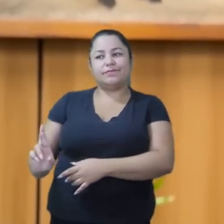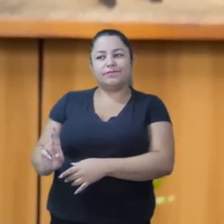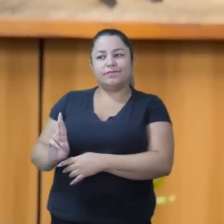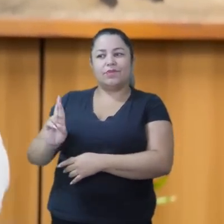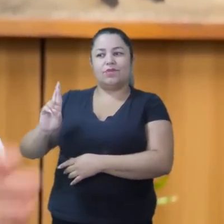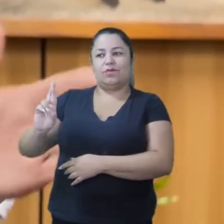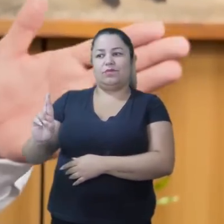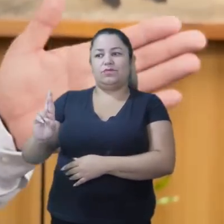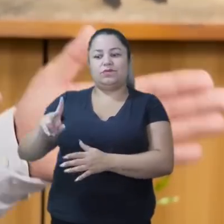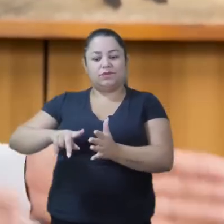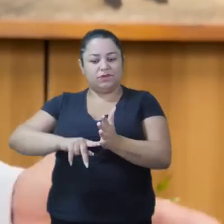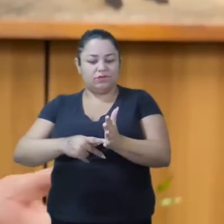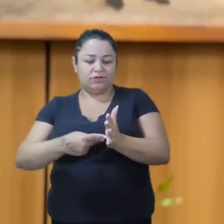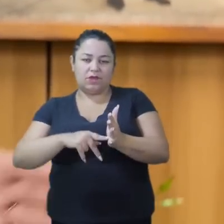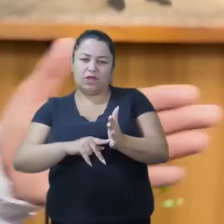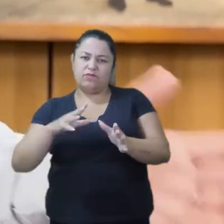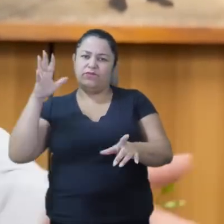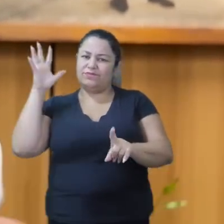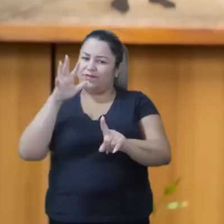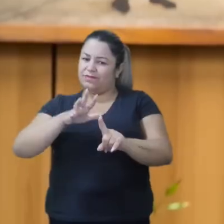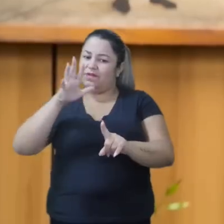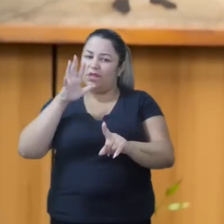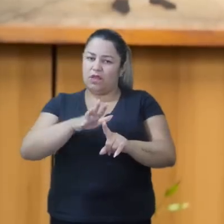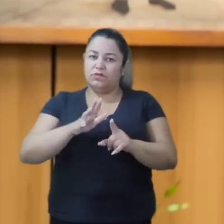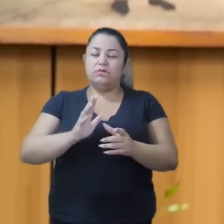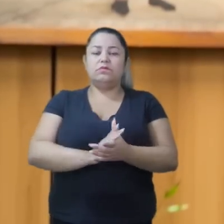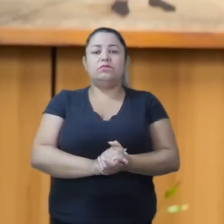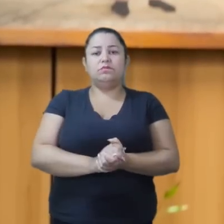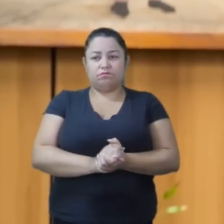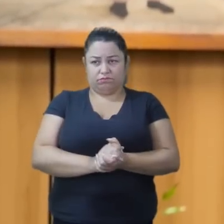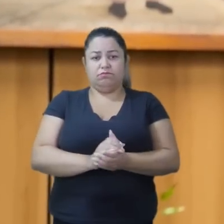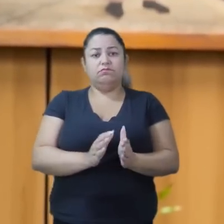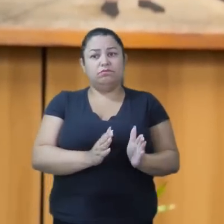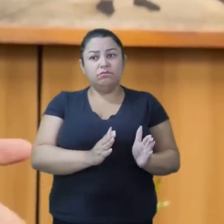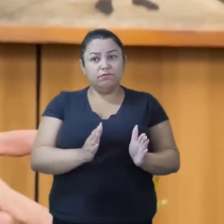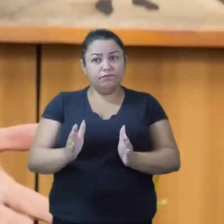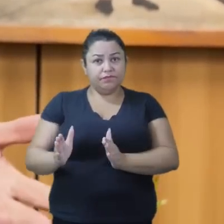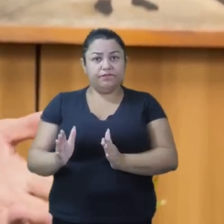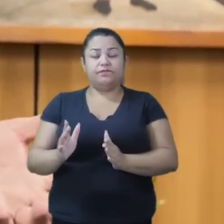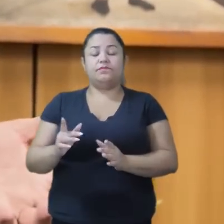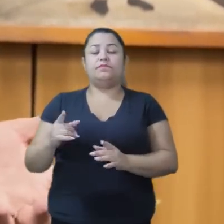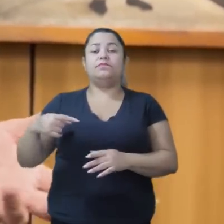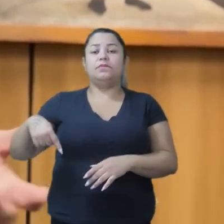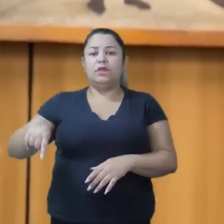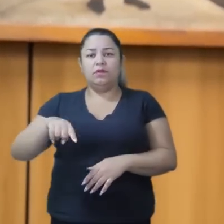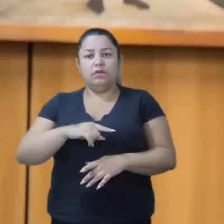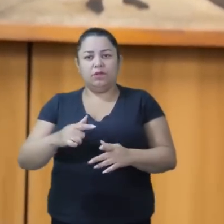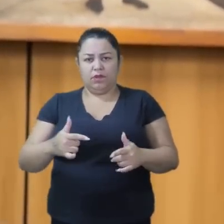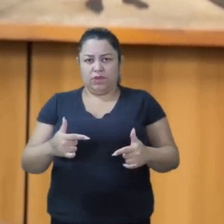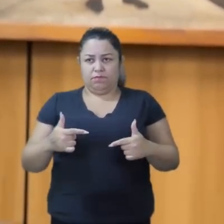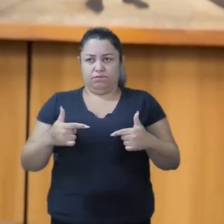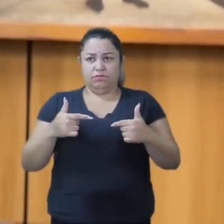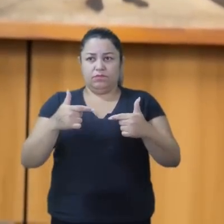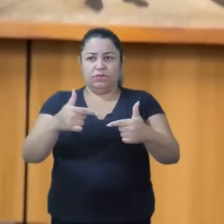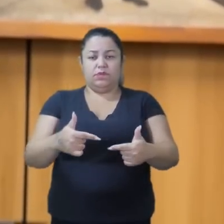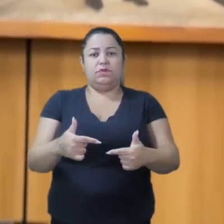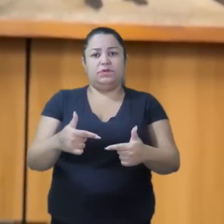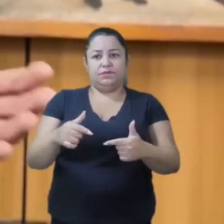dos sindicatos que também foram atacados nesse período recente, que nosso desafio é, de novo,